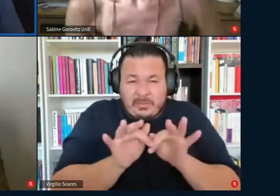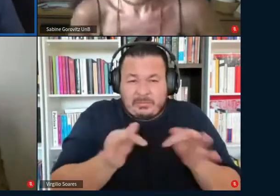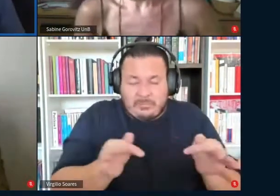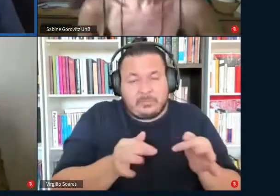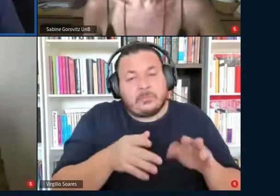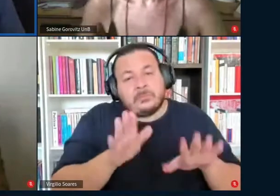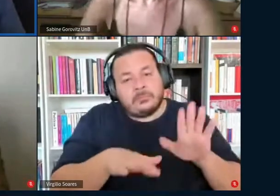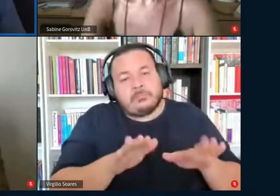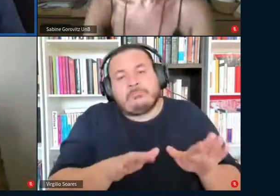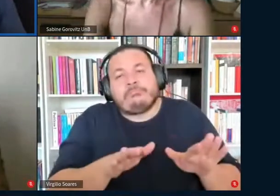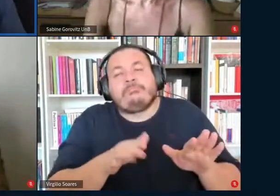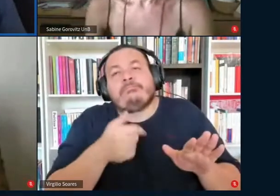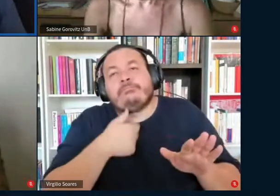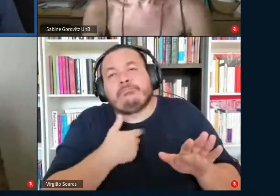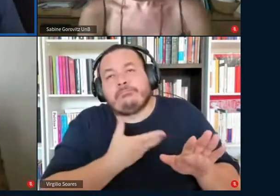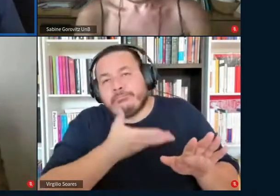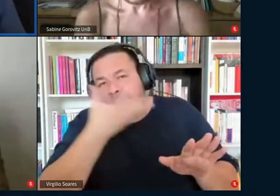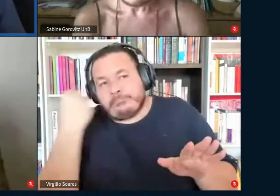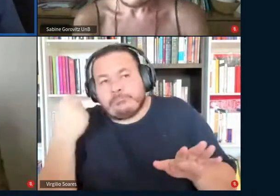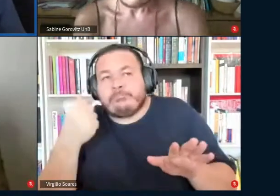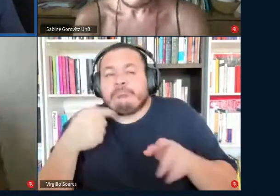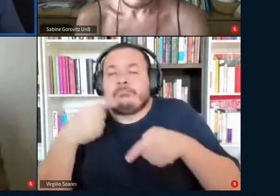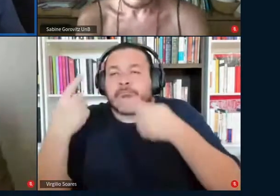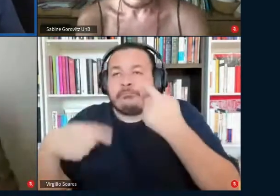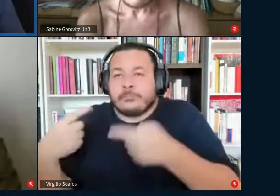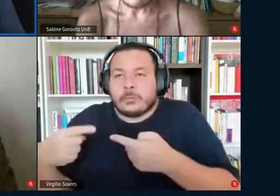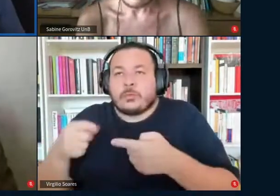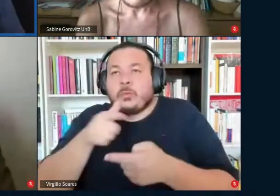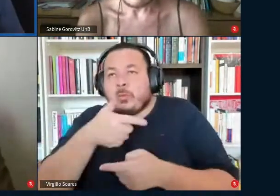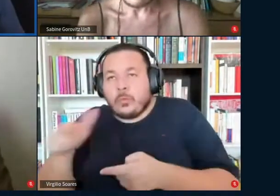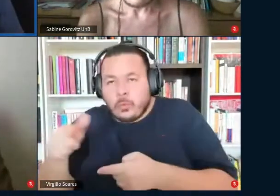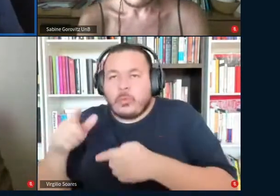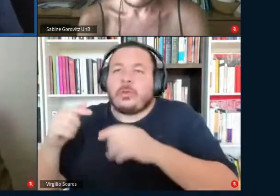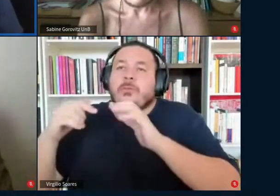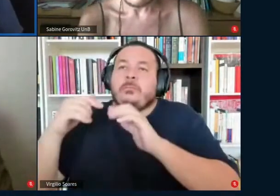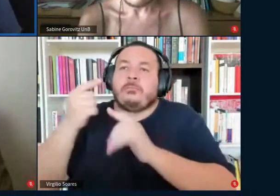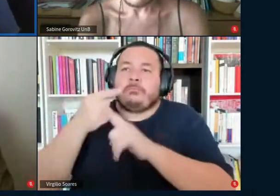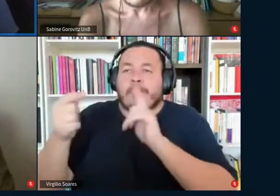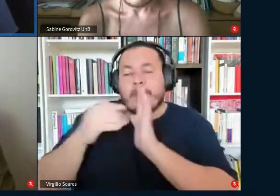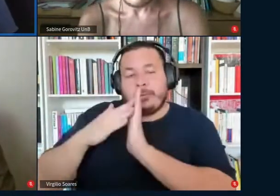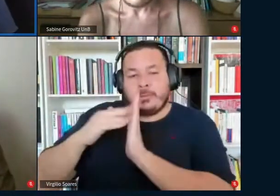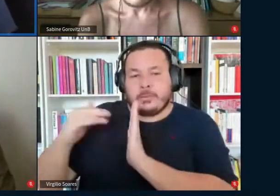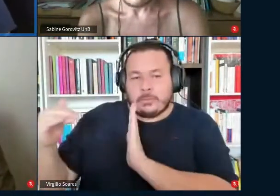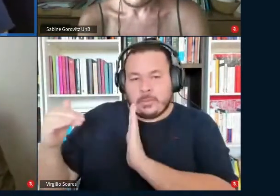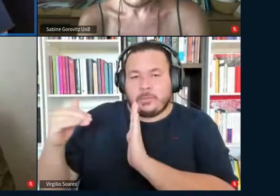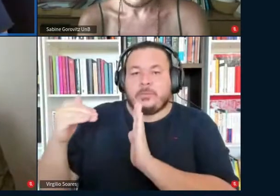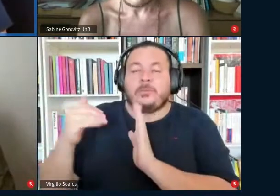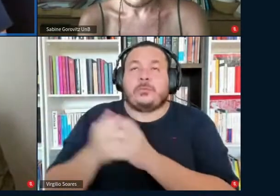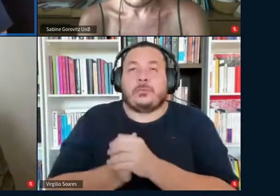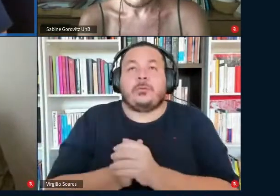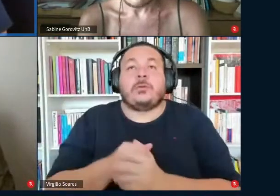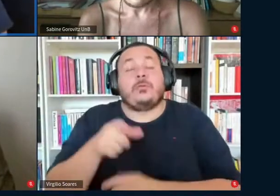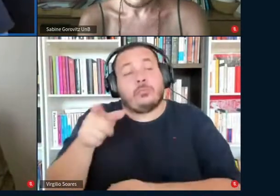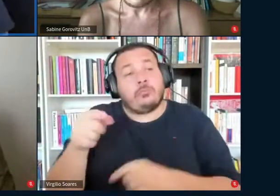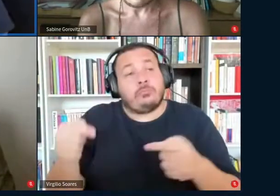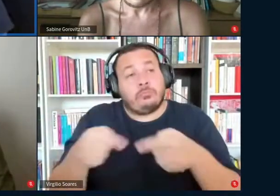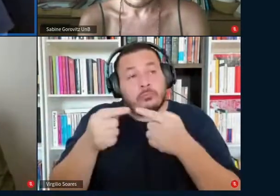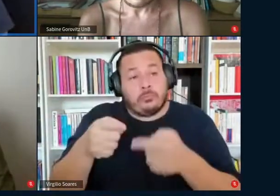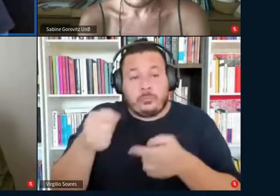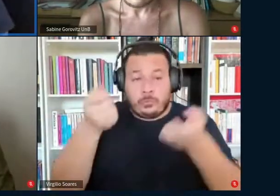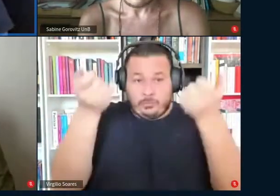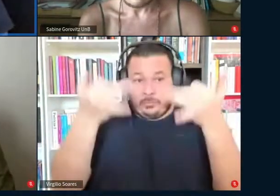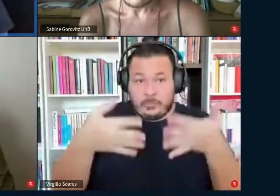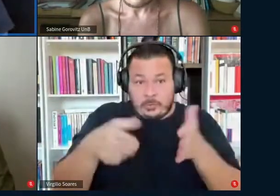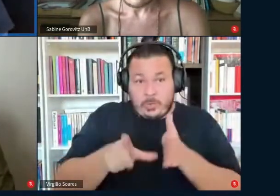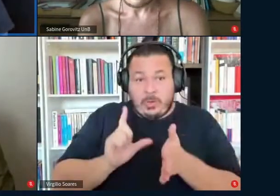tenha deixado escapar uma discussão em cima desse aspecto estético, né? Sobre a consideração que você tinha falado